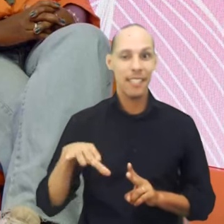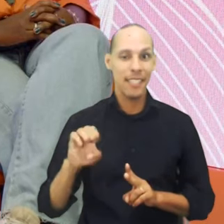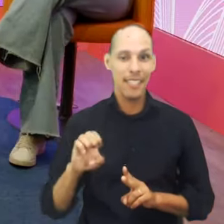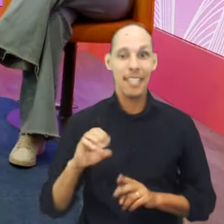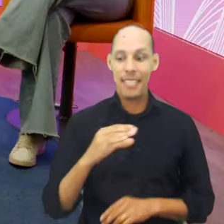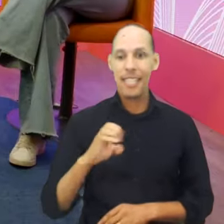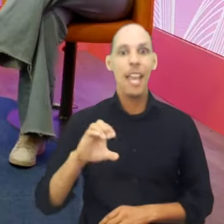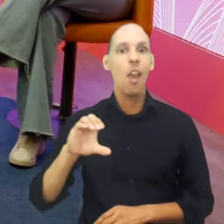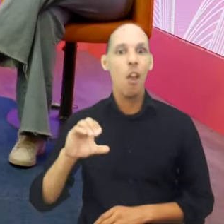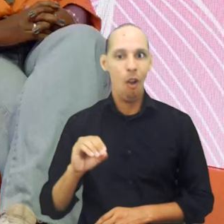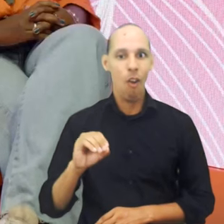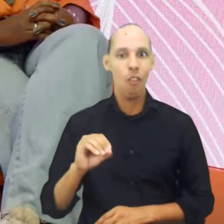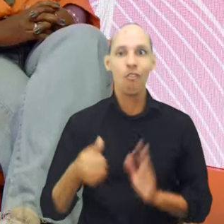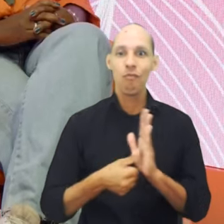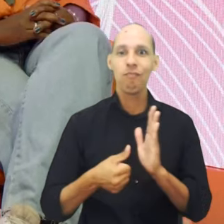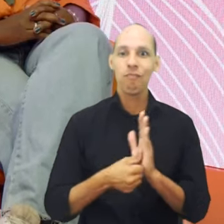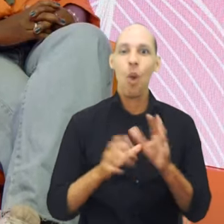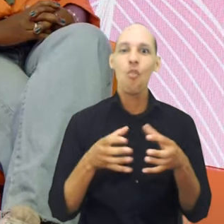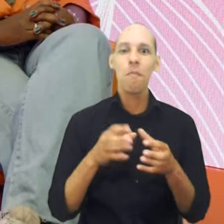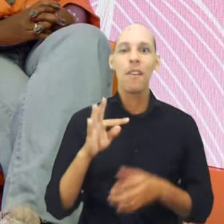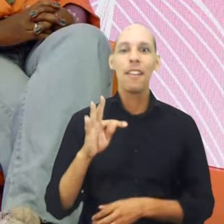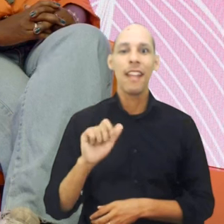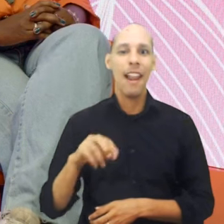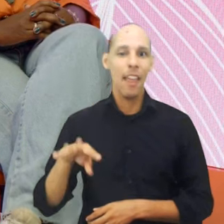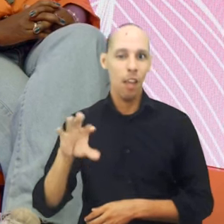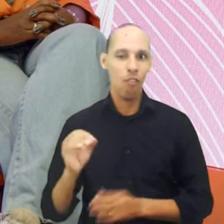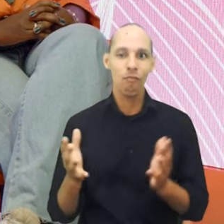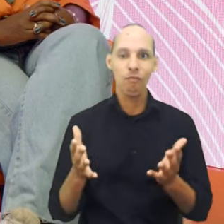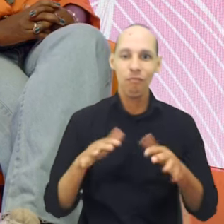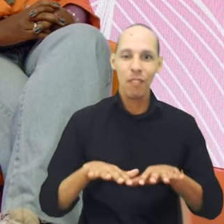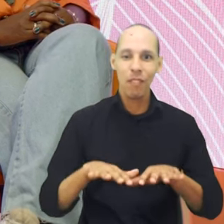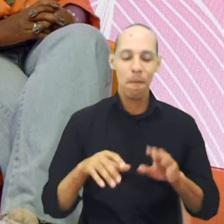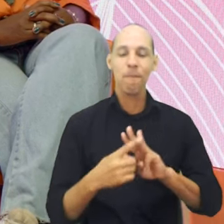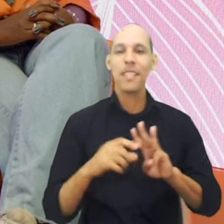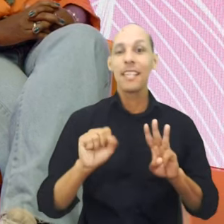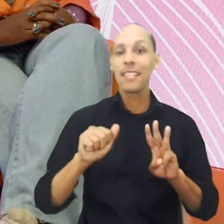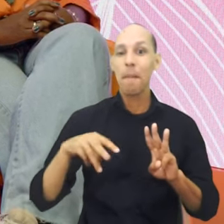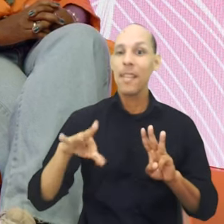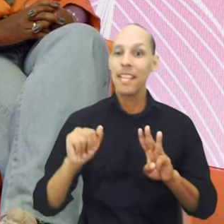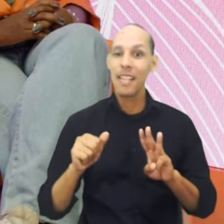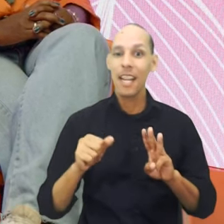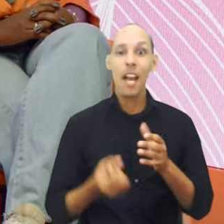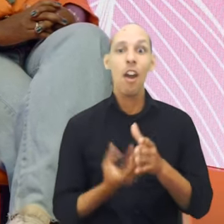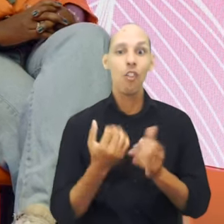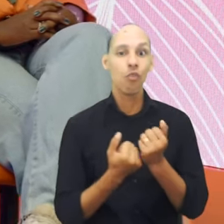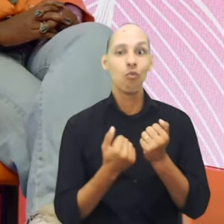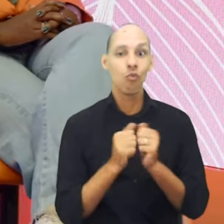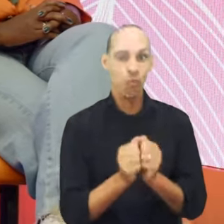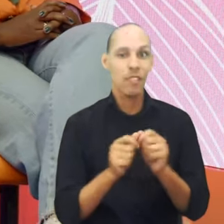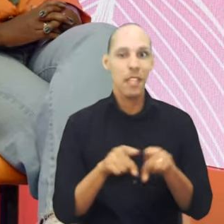é CEO e sócia fundadora do grupo Talento Incluir, e com a Samira de Souza, cofundadora da Durban,